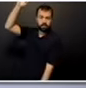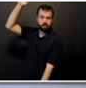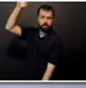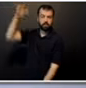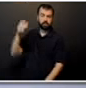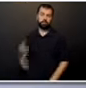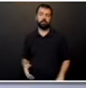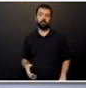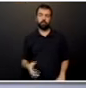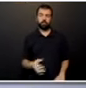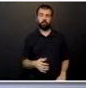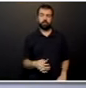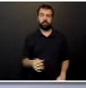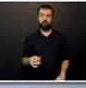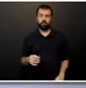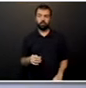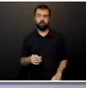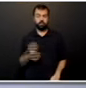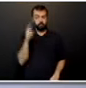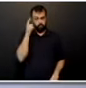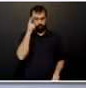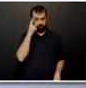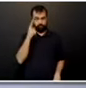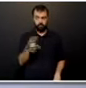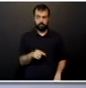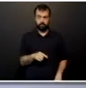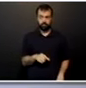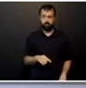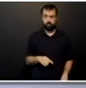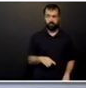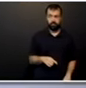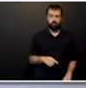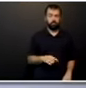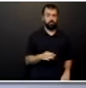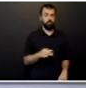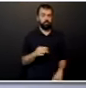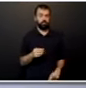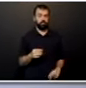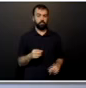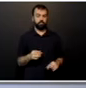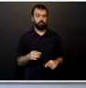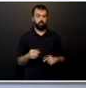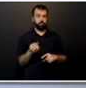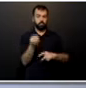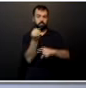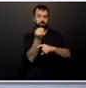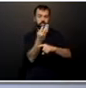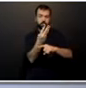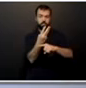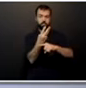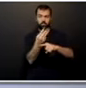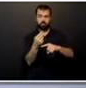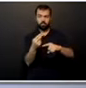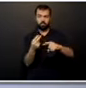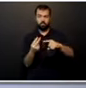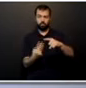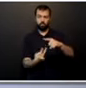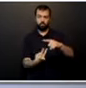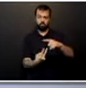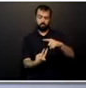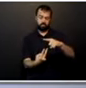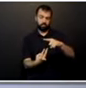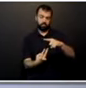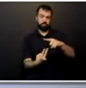e vamos pensar na resolução eu vou colocar a fração 3 está para 2 ou melhor eu vou